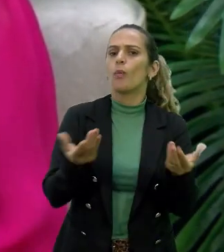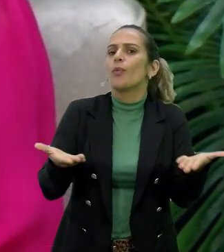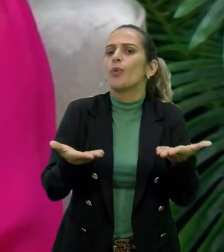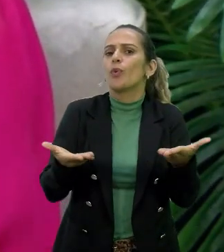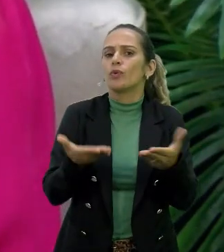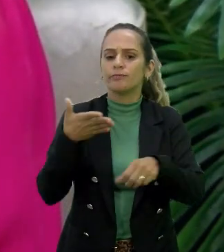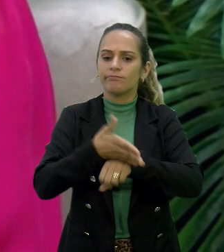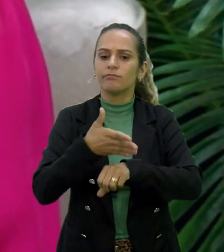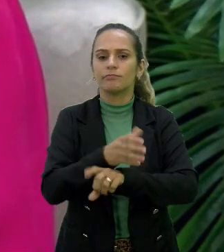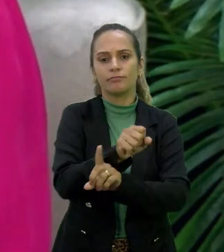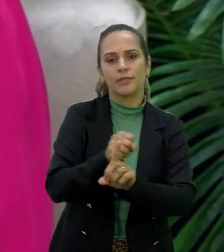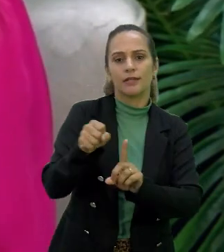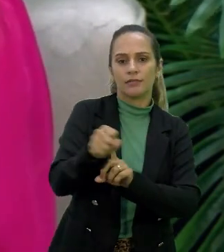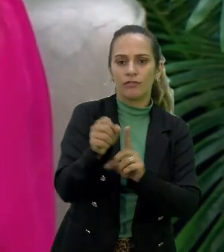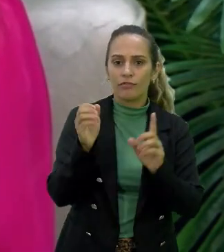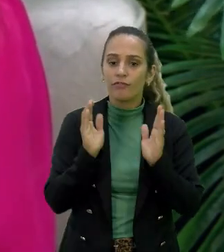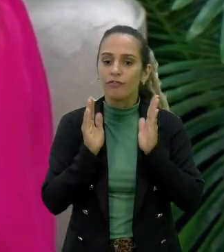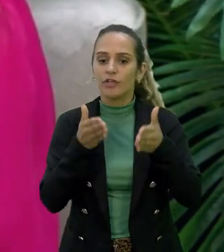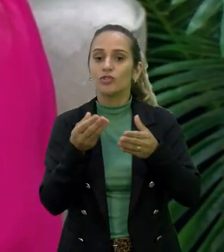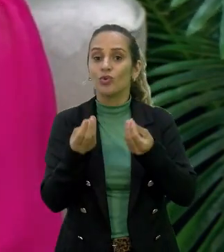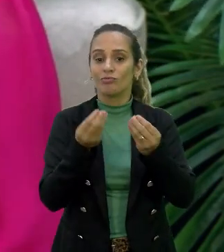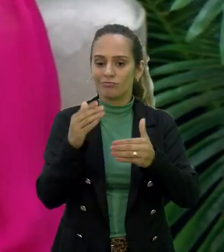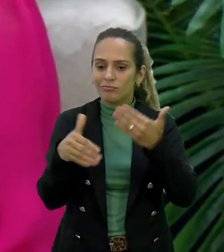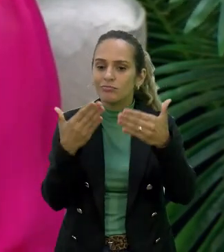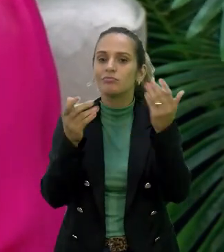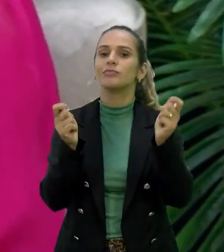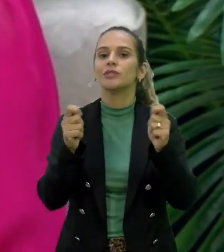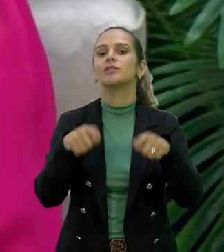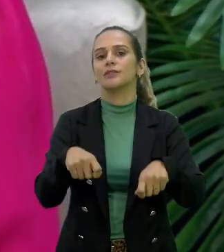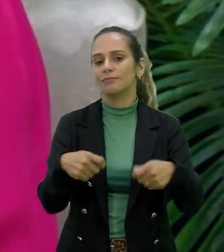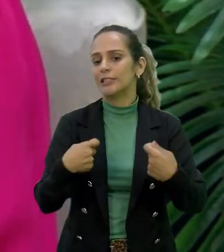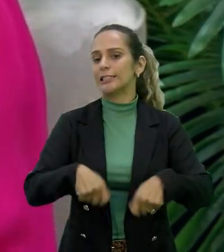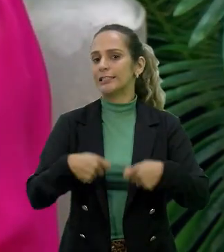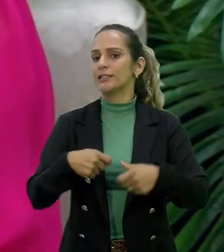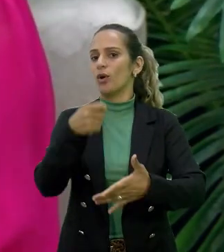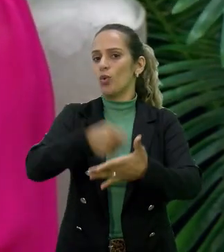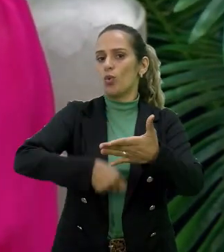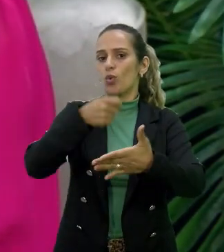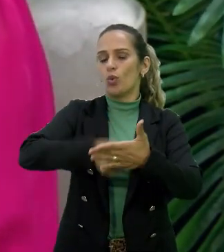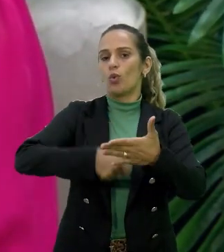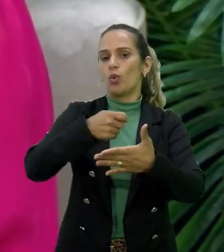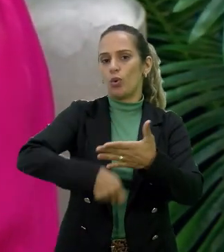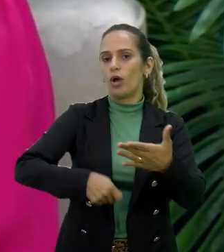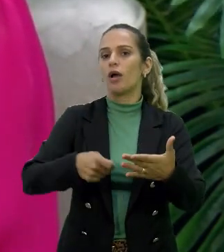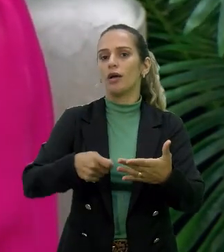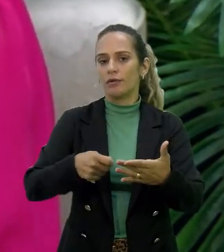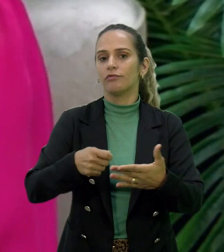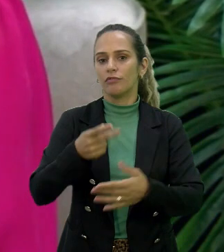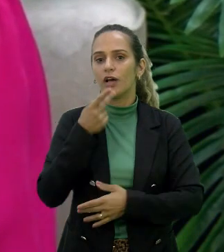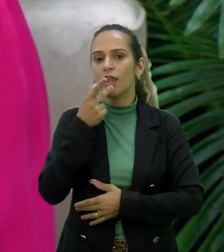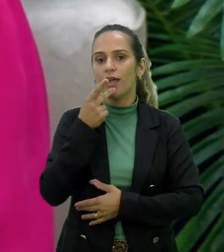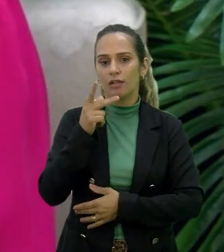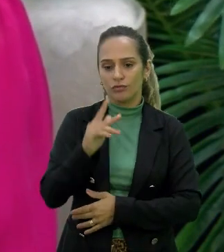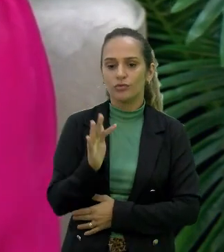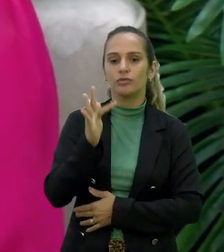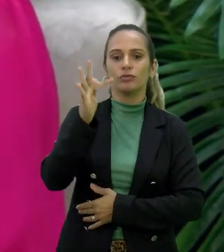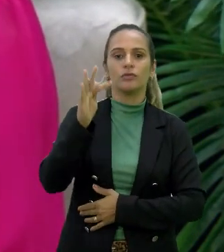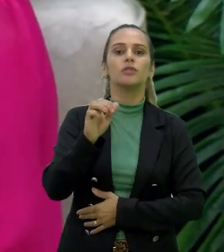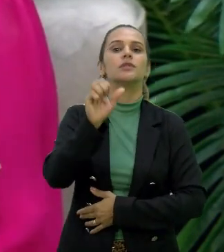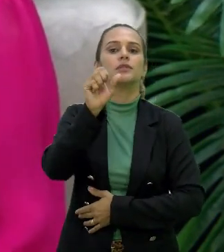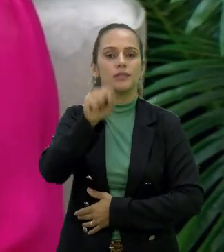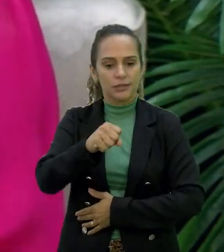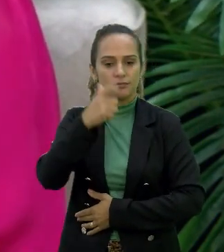nós estamos na sociedade eu vejo que a gente ainda tem muito que avançar a gente tem muito que lutar para que a gente possa um dia dizer sim